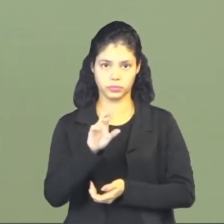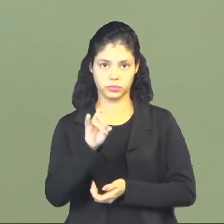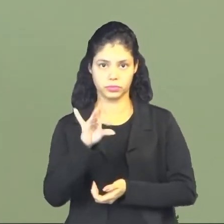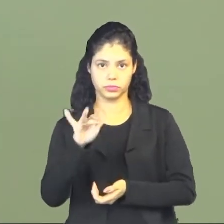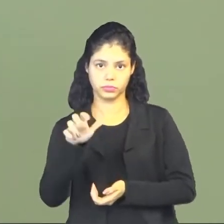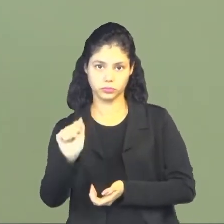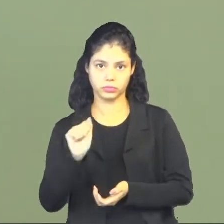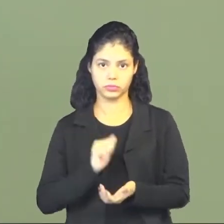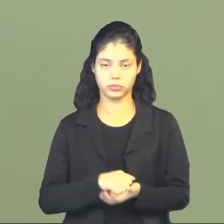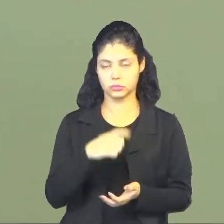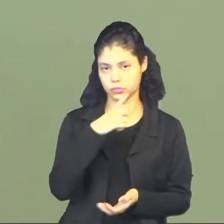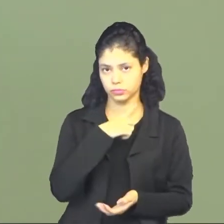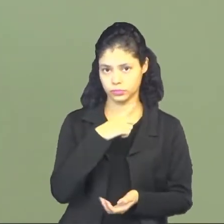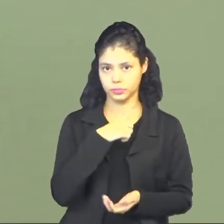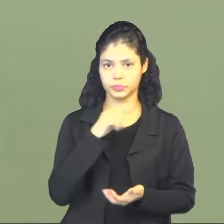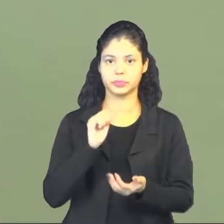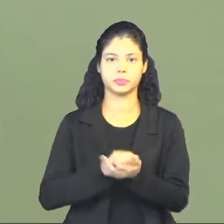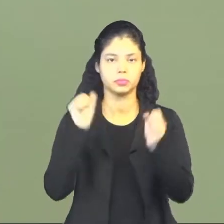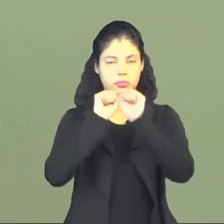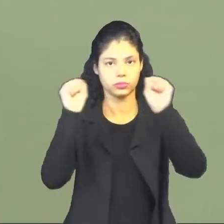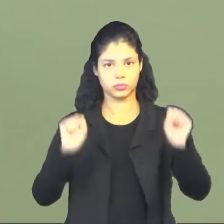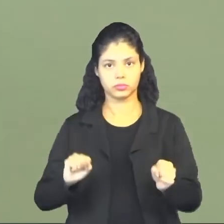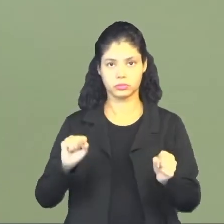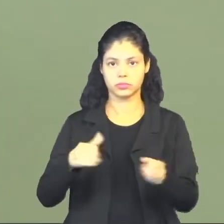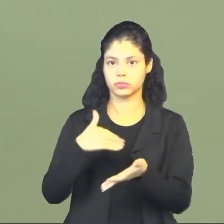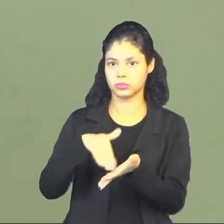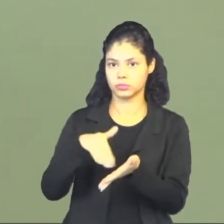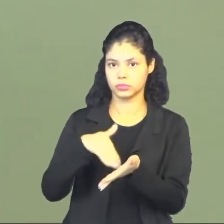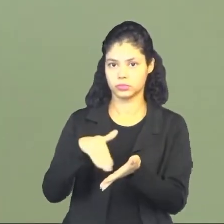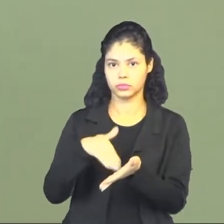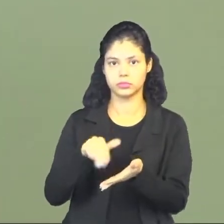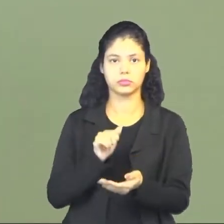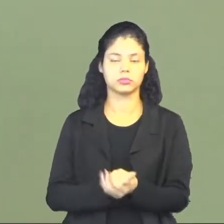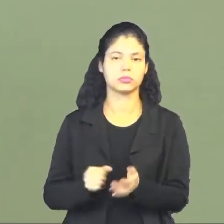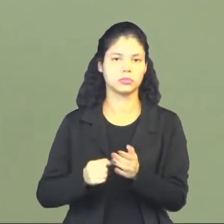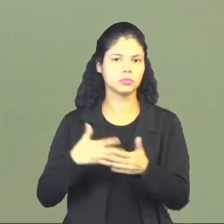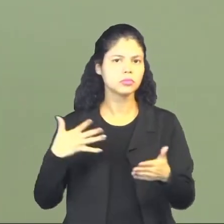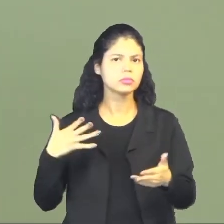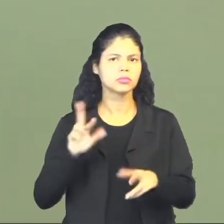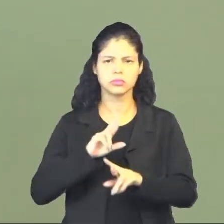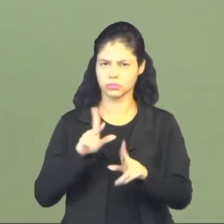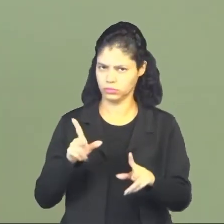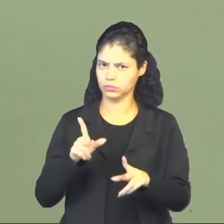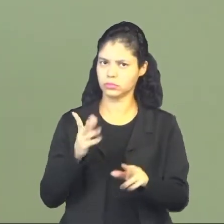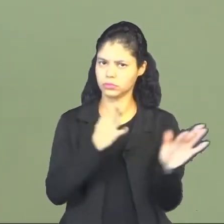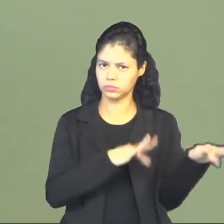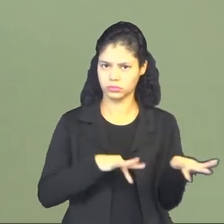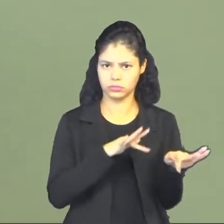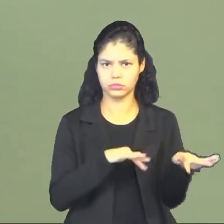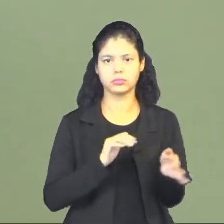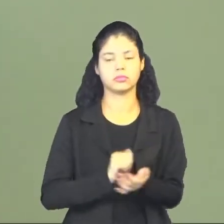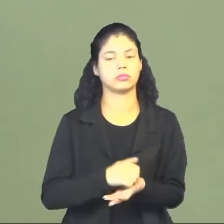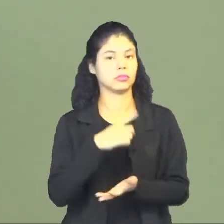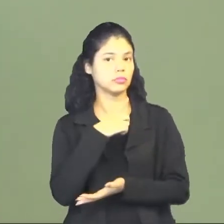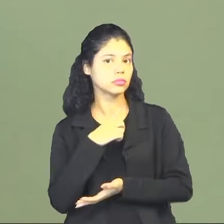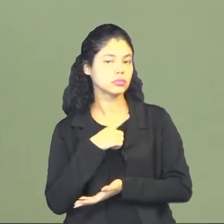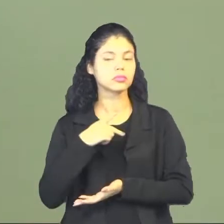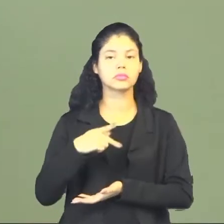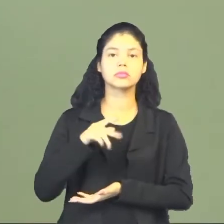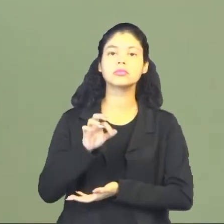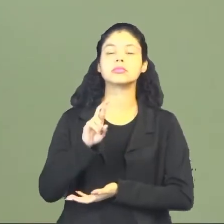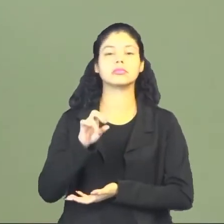burocracia, que tem um sistema administrativo muito diferente do mundo feudal. A gente tem aí a